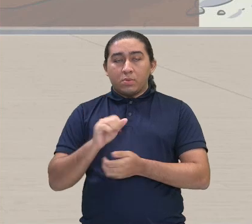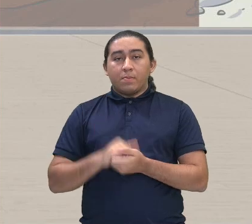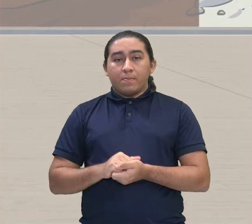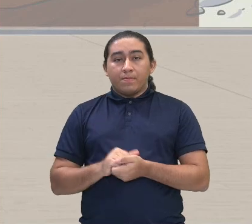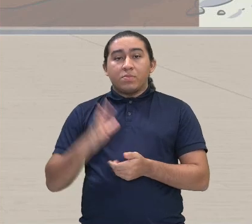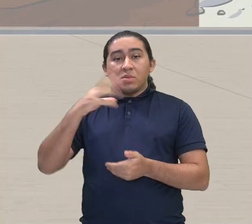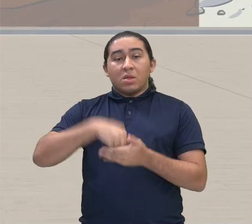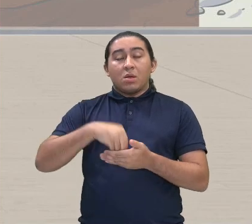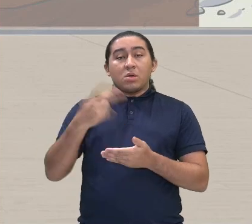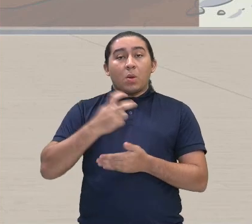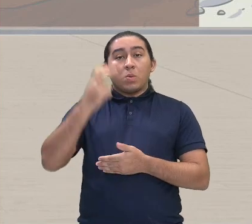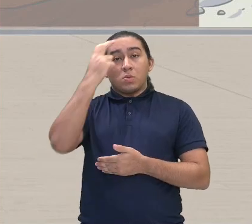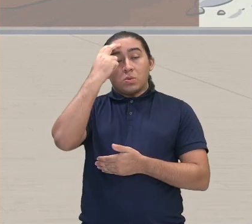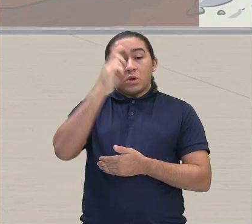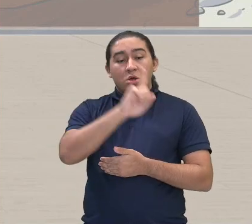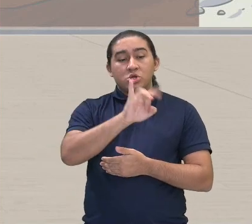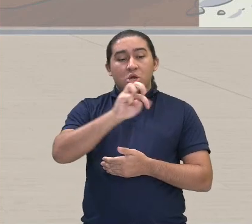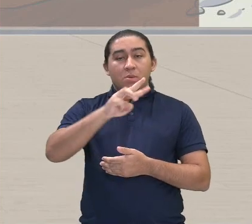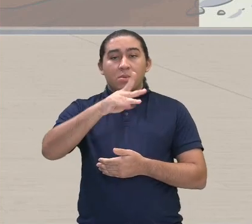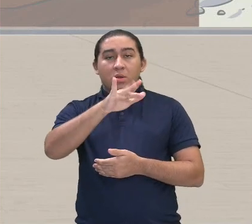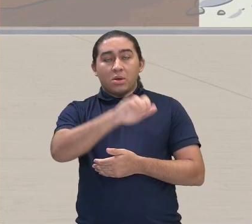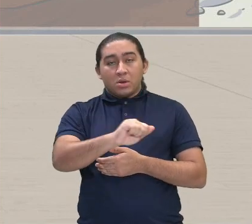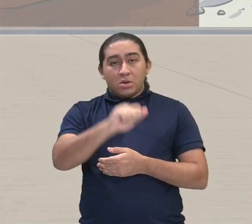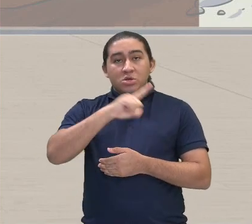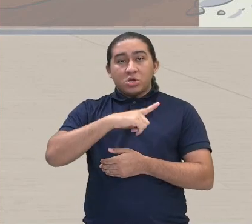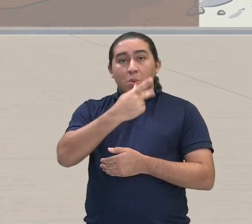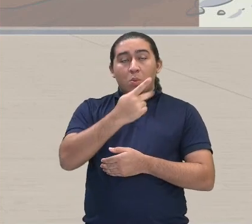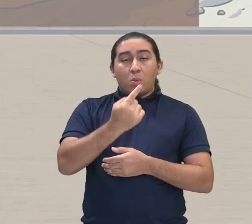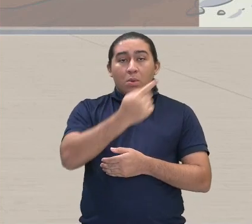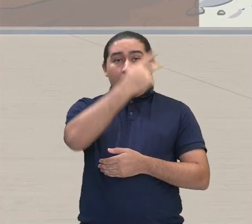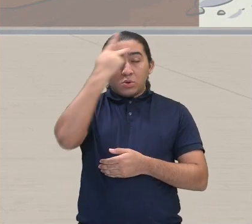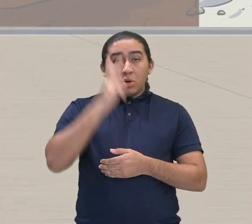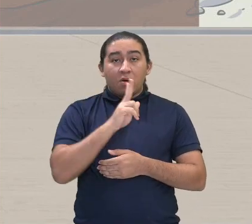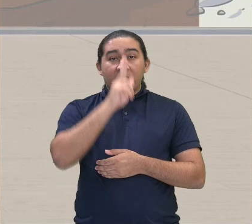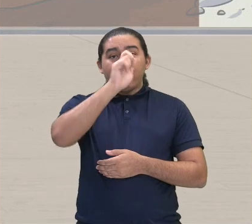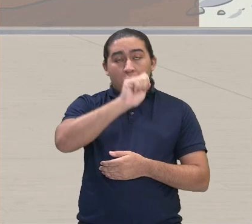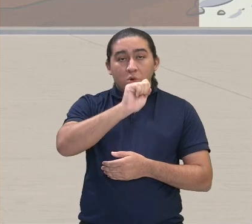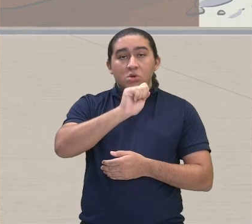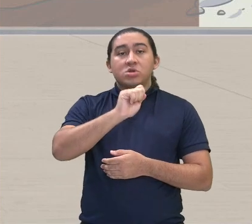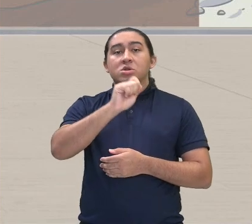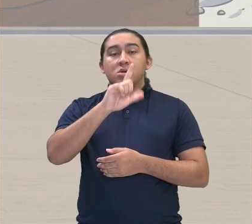grupo de jovens, aquele mais forte era escolhido o líder, enquanto os outros lhe juravam,